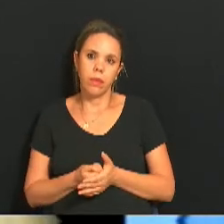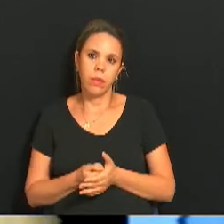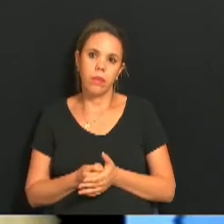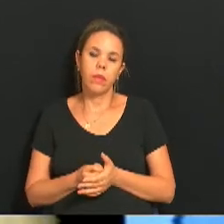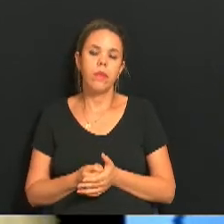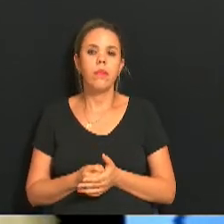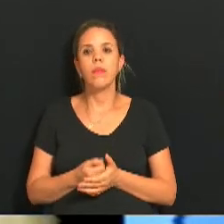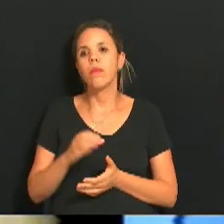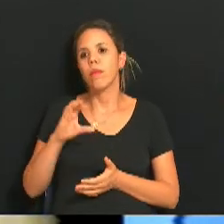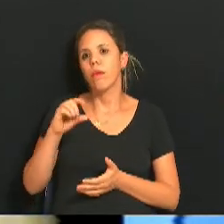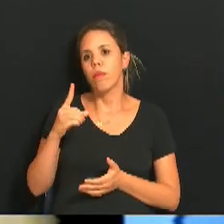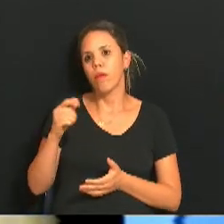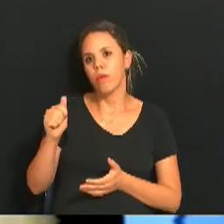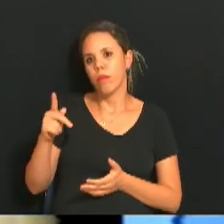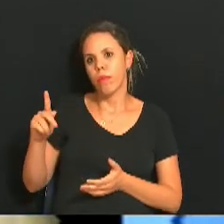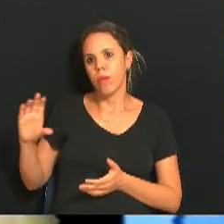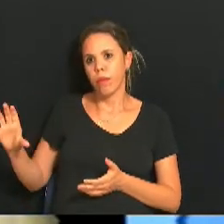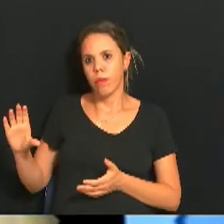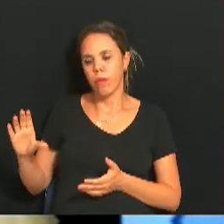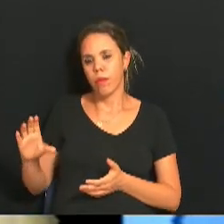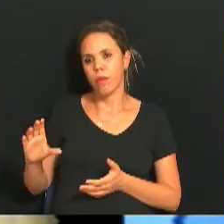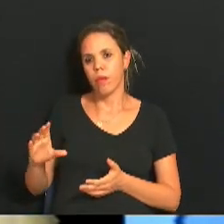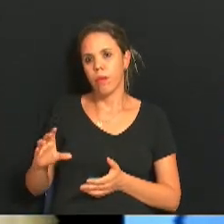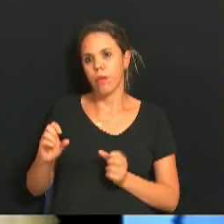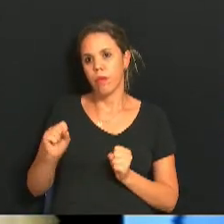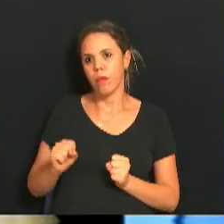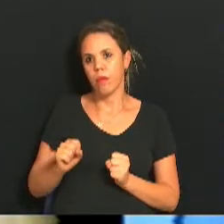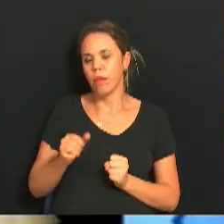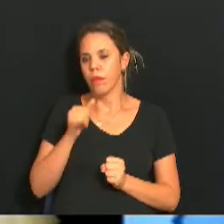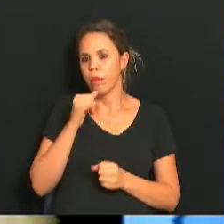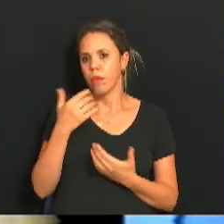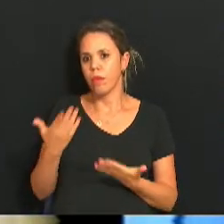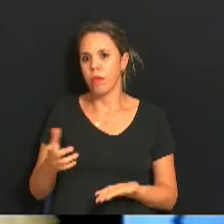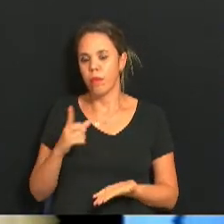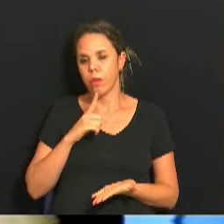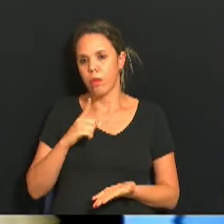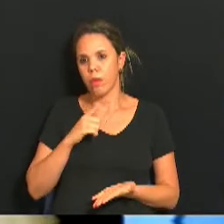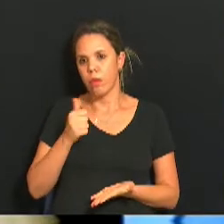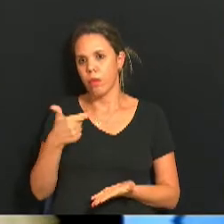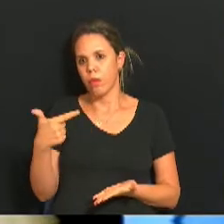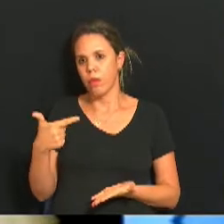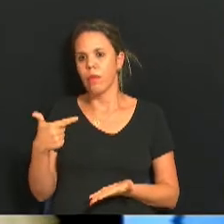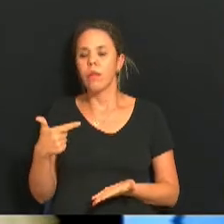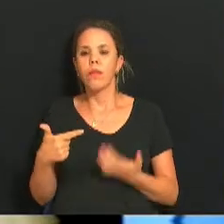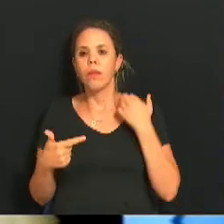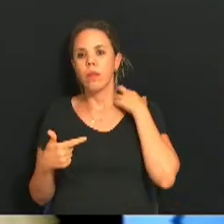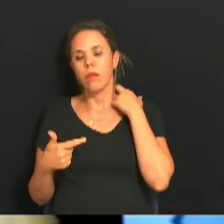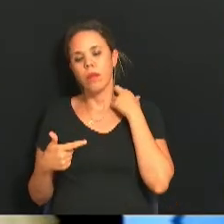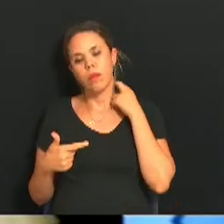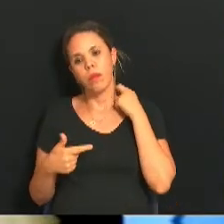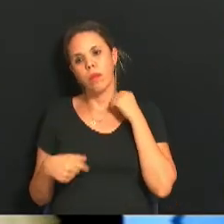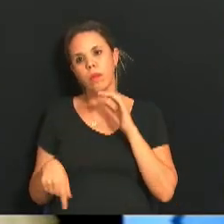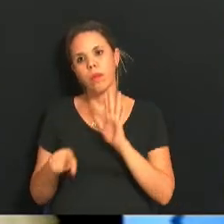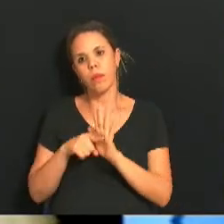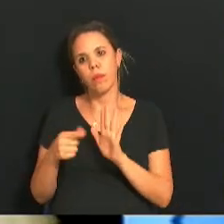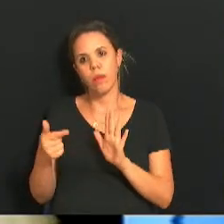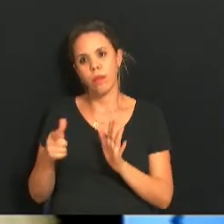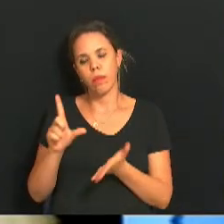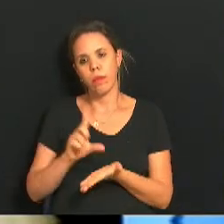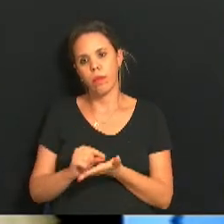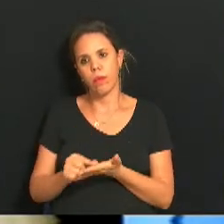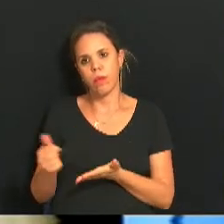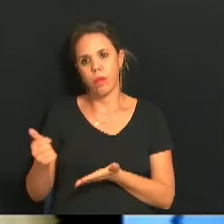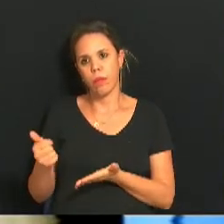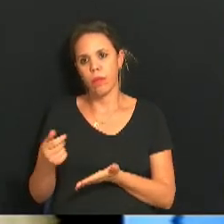todas elas individualizam os bens a serem barra a gente tem 12 bem e as do parágrafo segundo do artigo